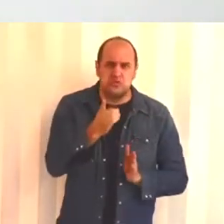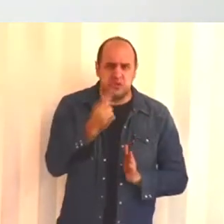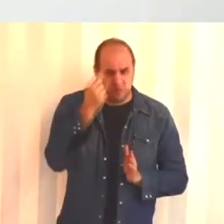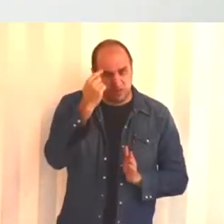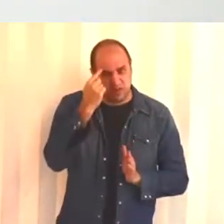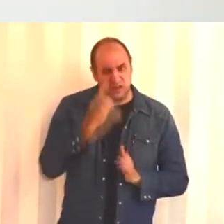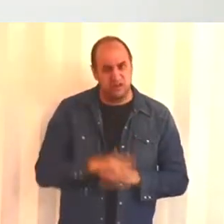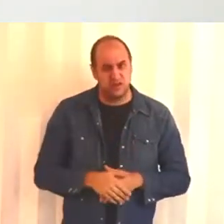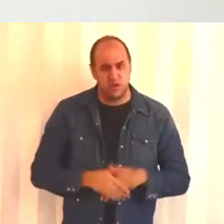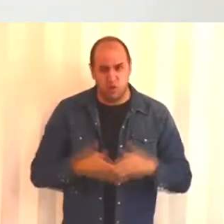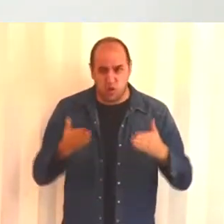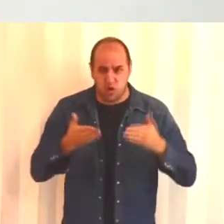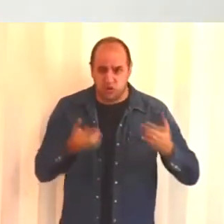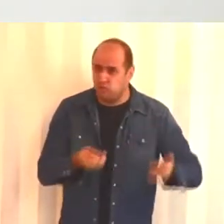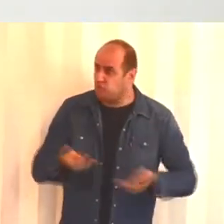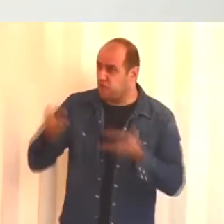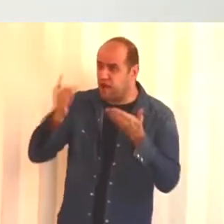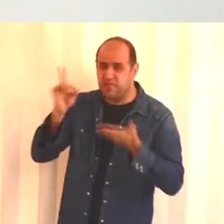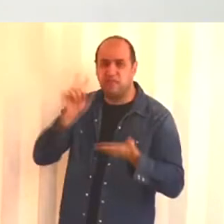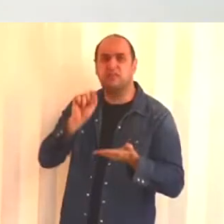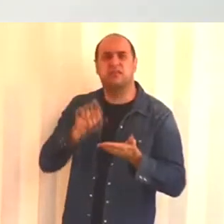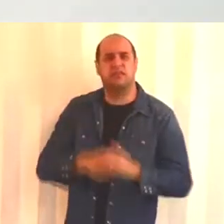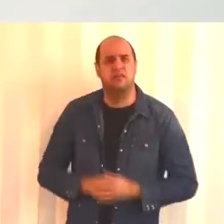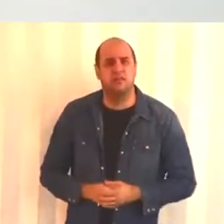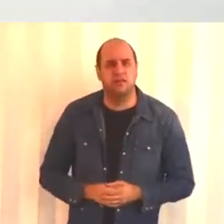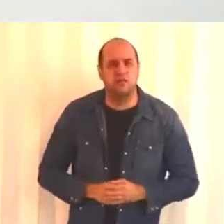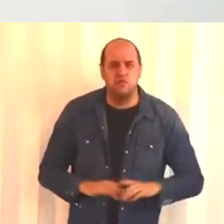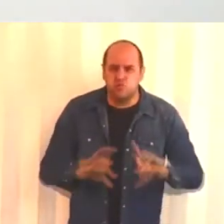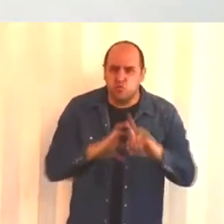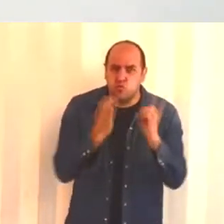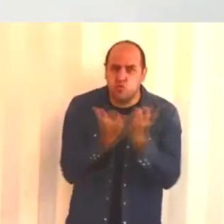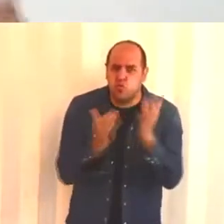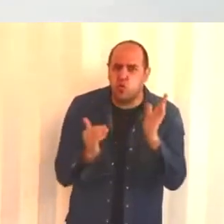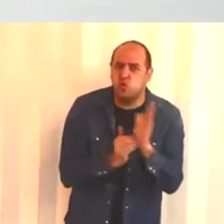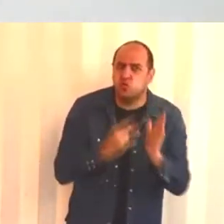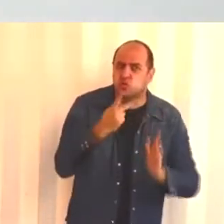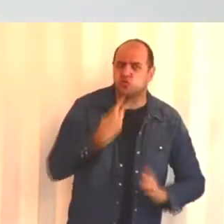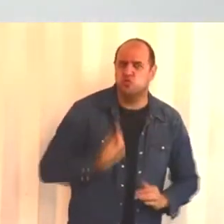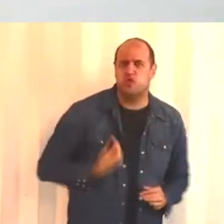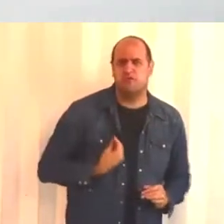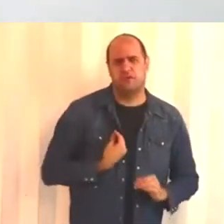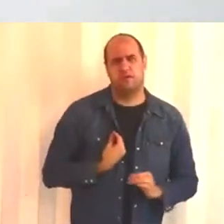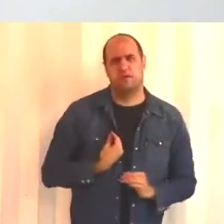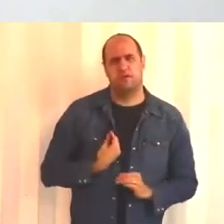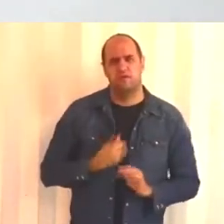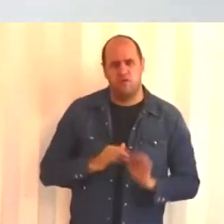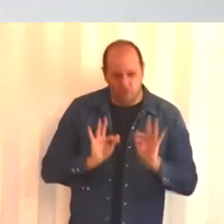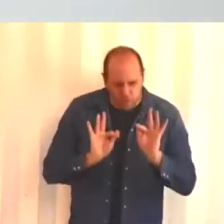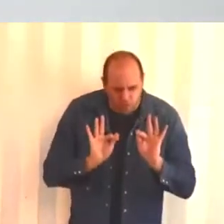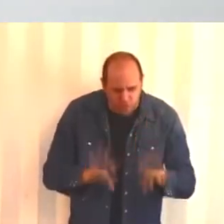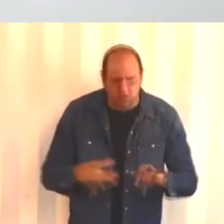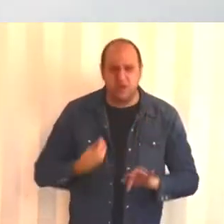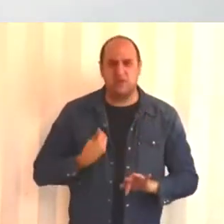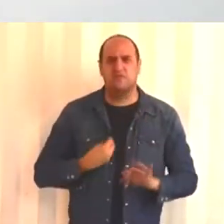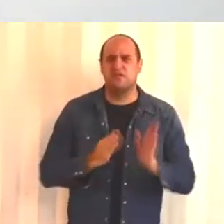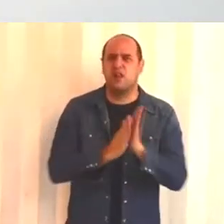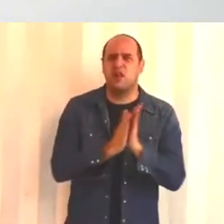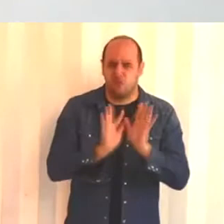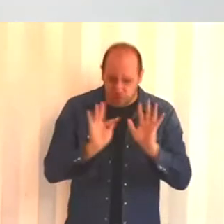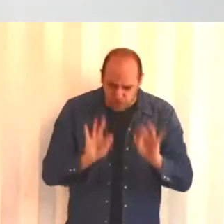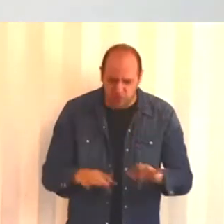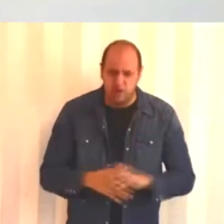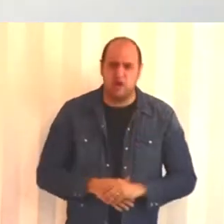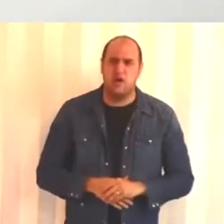você vai deixar para Deus hoje? Seu último culto, a última celebração, o último louvor.